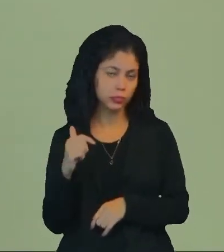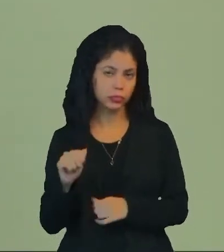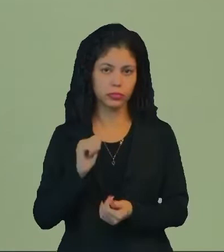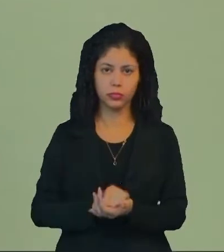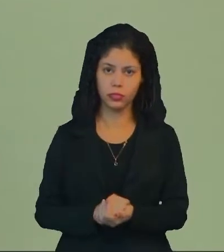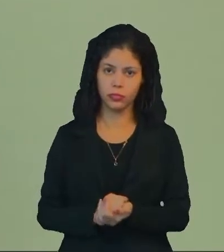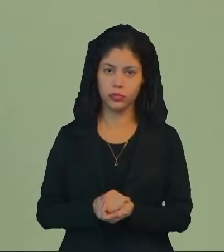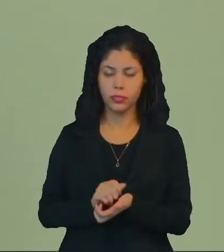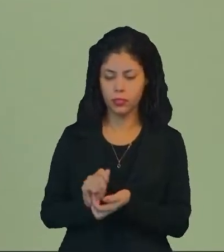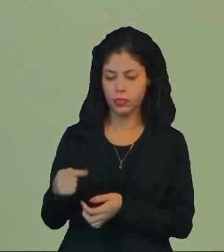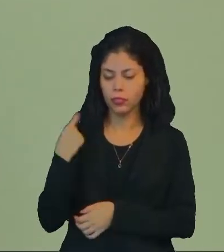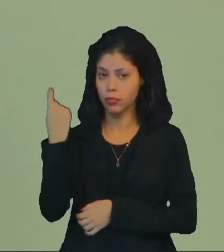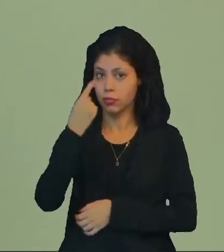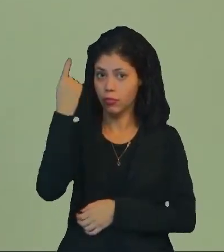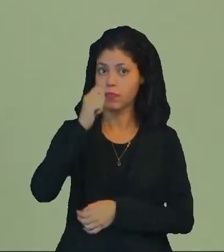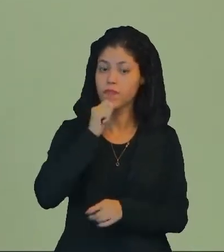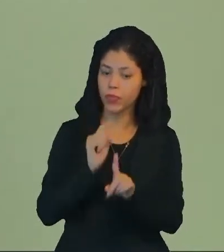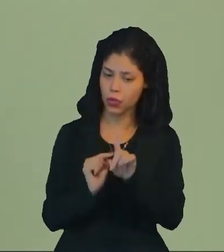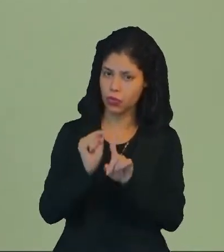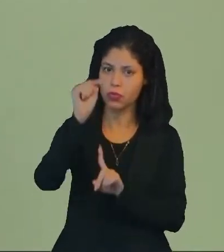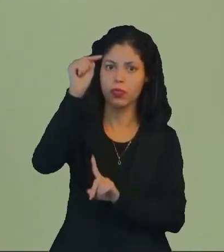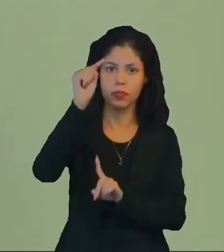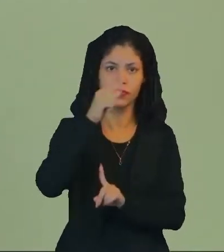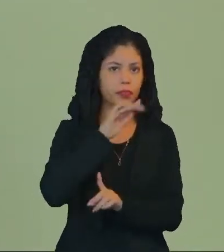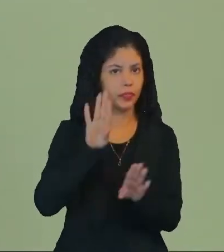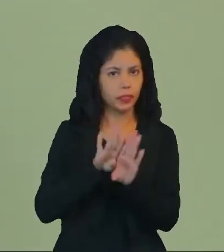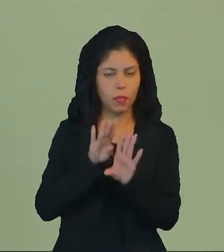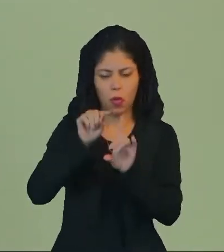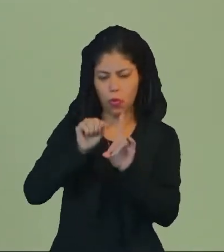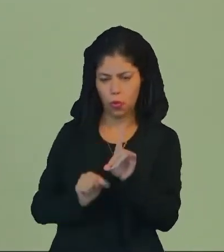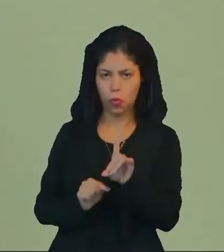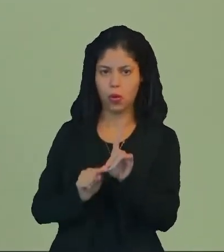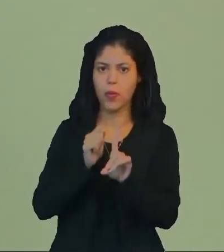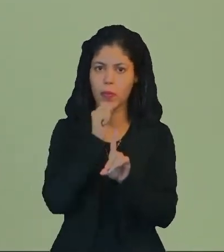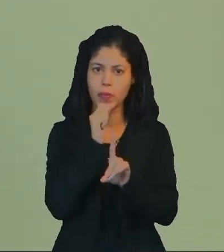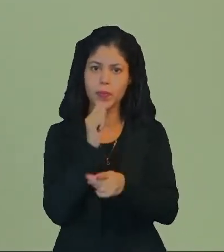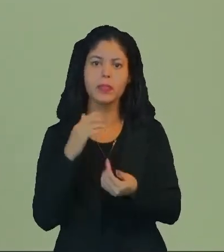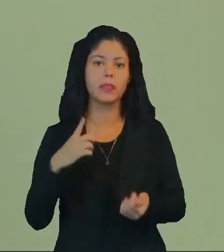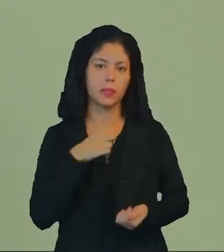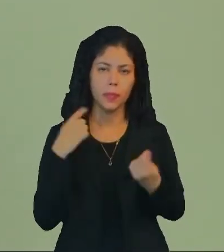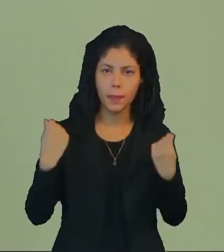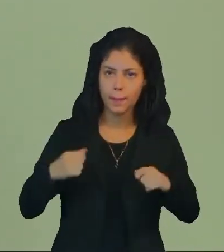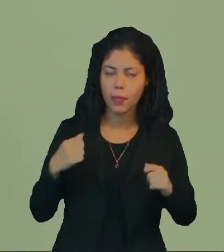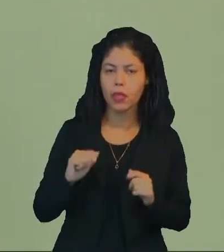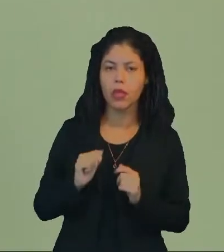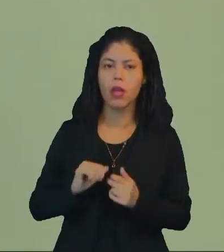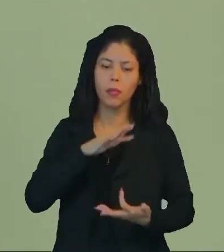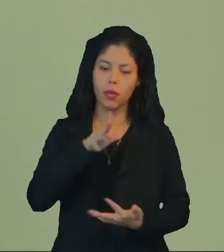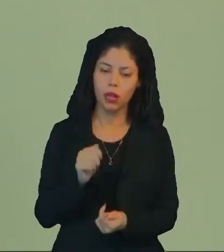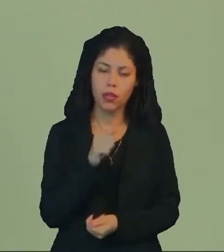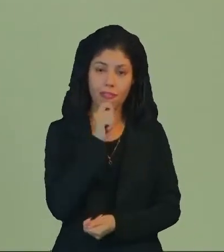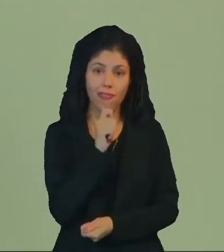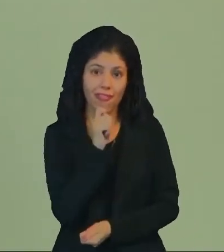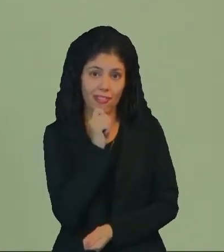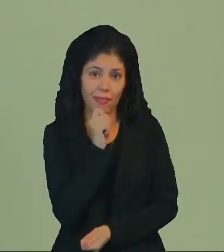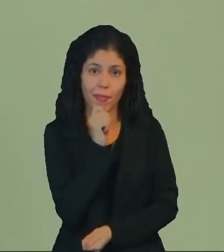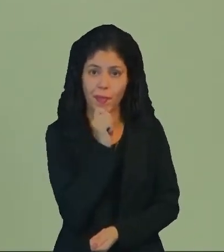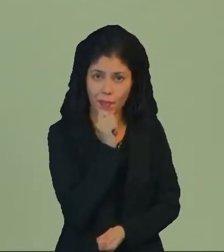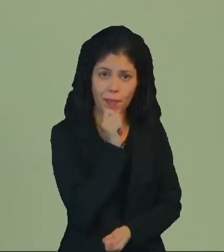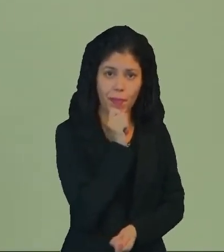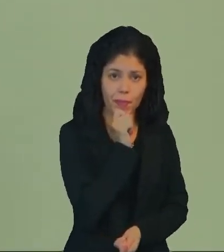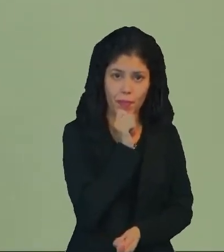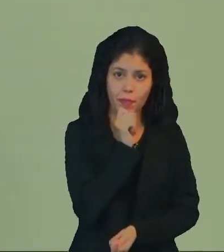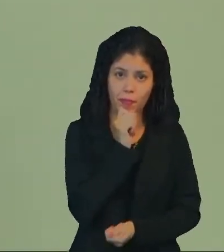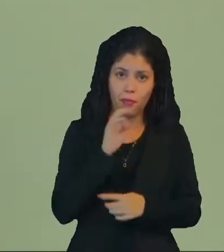temperatura não muito alta, como também não pode ser uma temperatura muito baixa. Existem planetas que são congelantes, ou seja, que eles estão